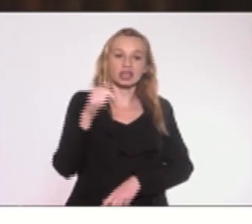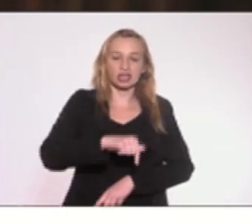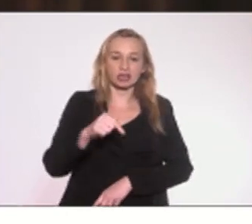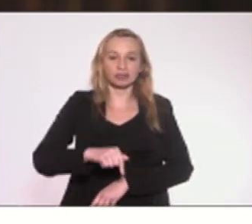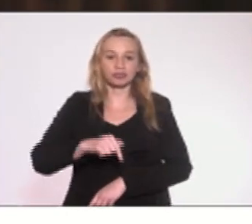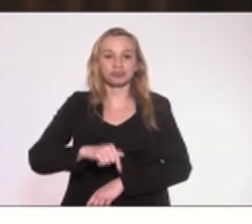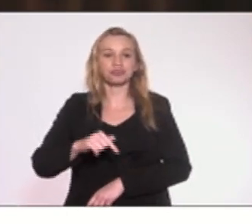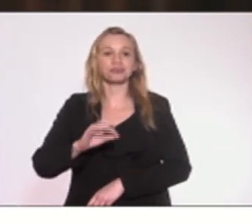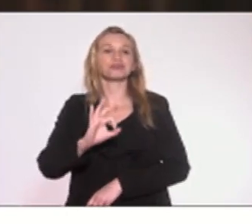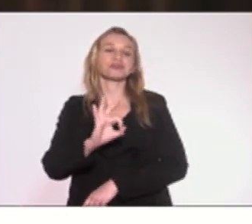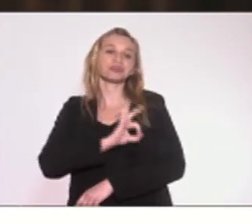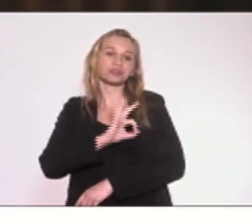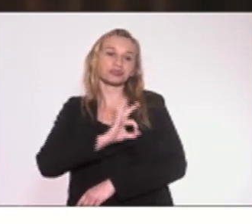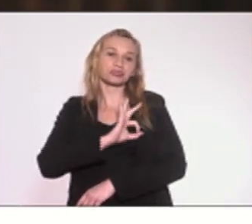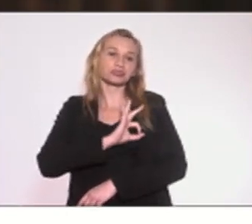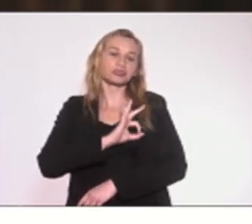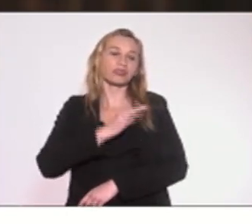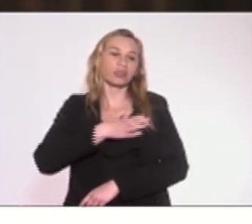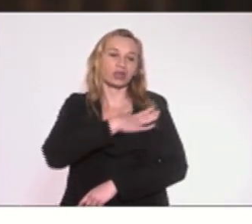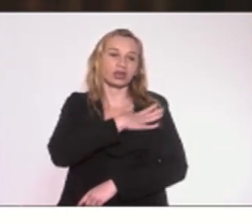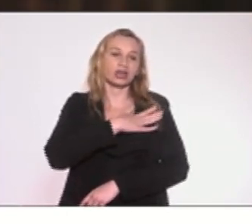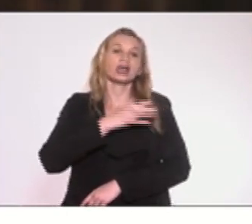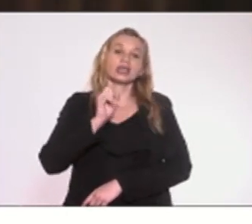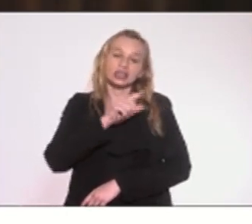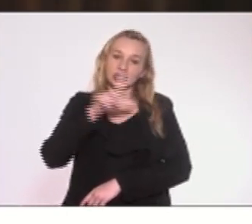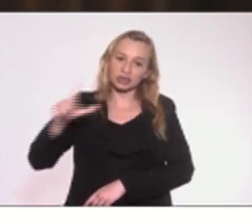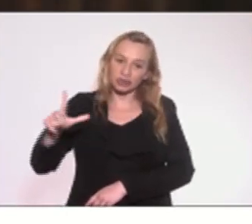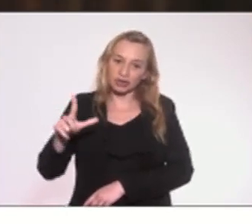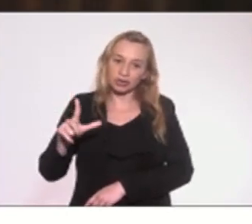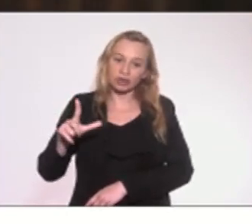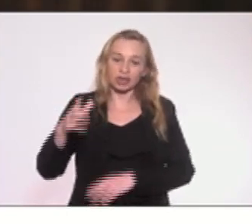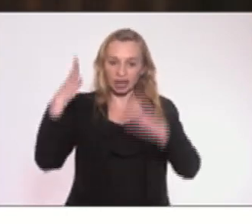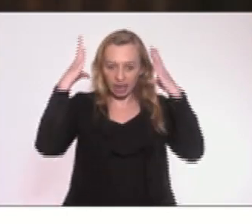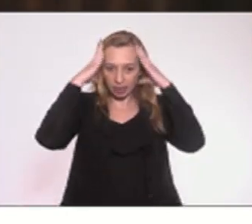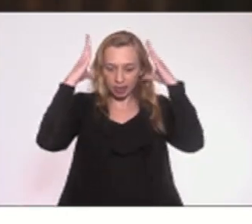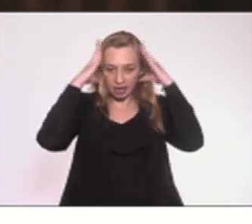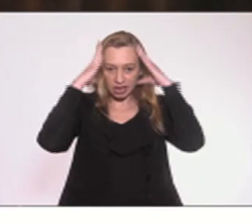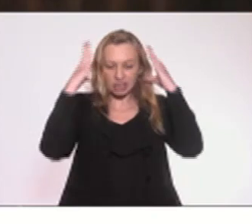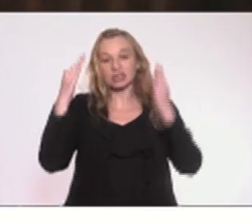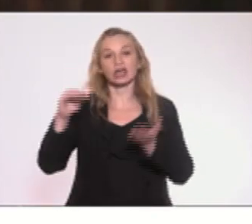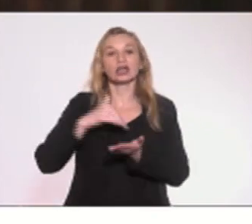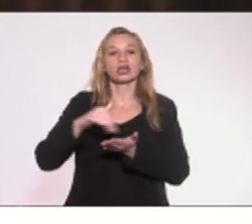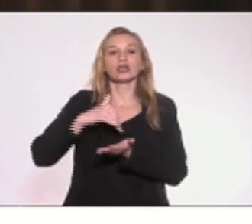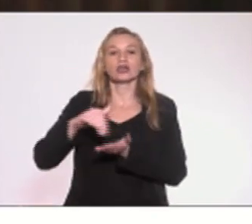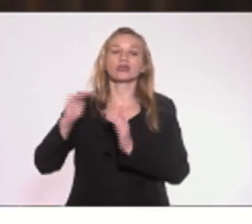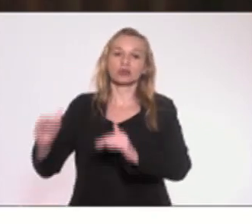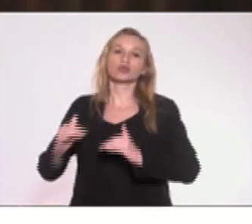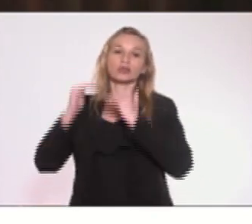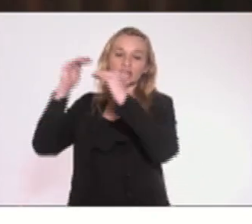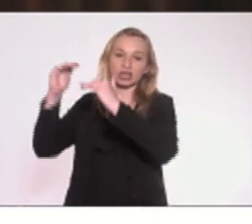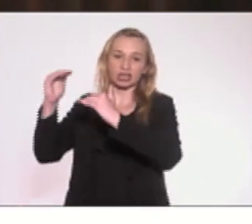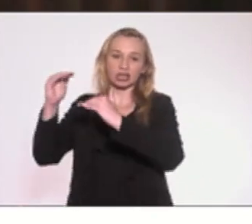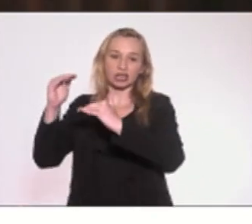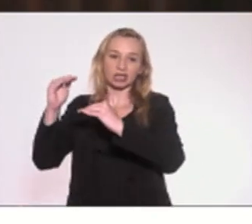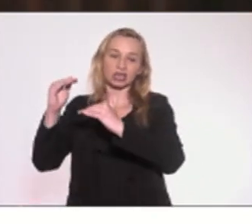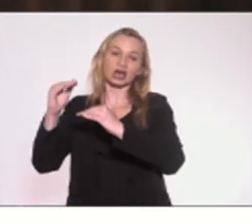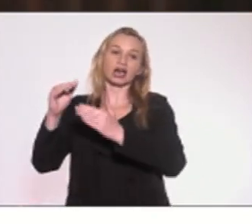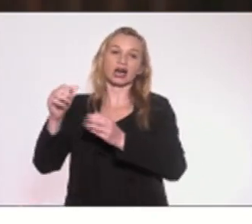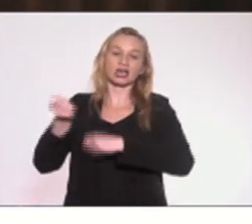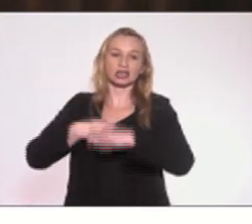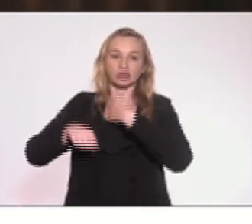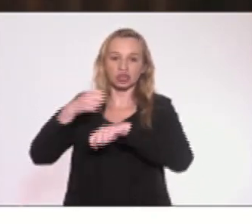Civil cabeça, tronco e membros, porque nós temos subsecretaria de Gestão Administrativa, Subsecretaria Operacional e Subsecretaria